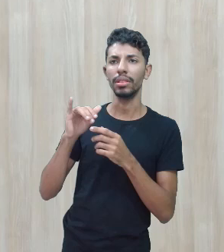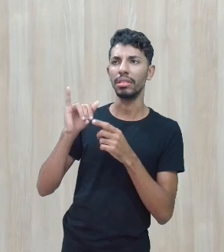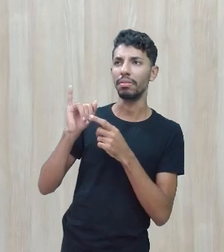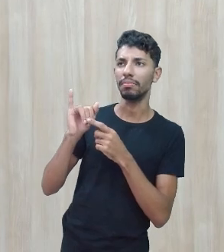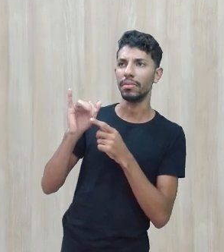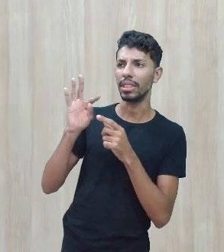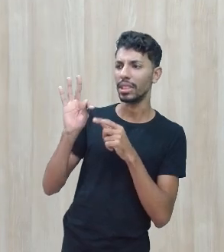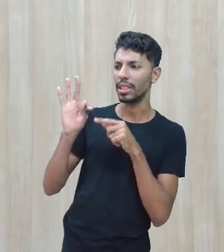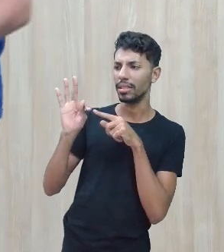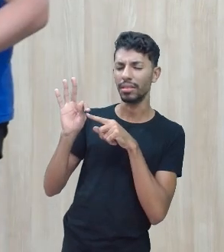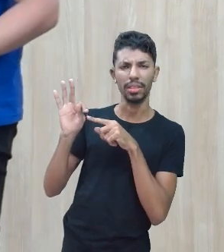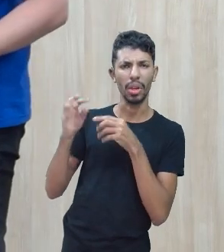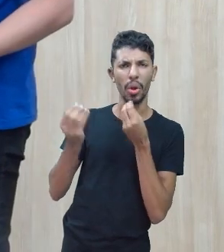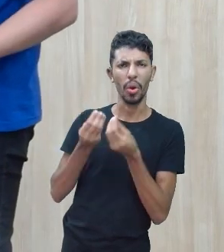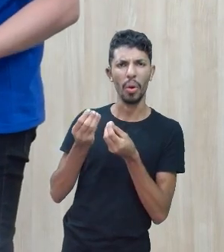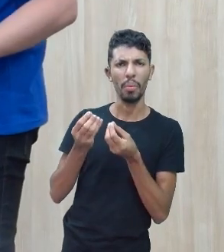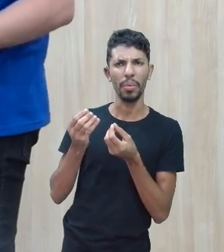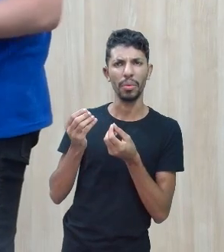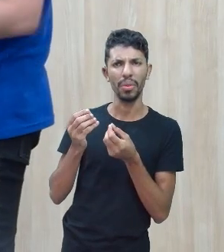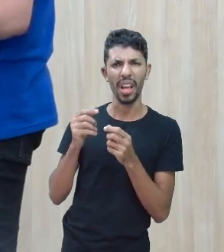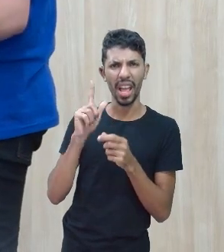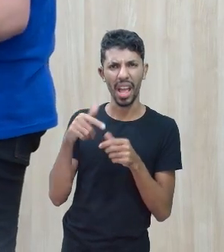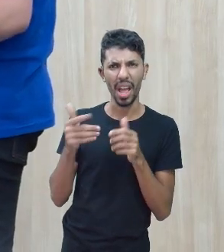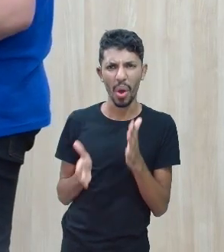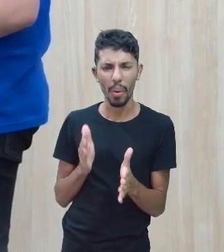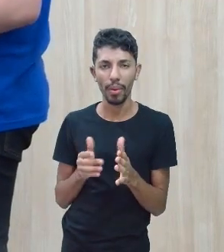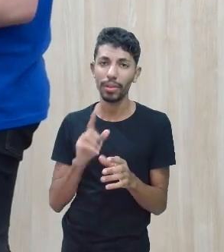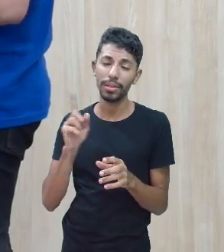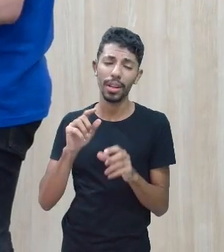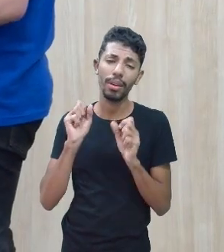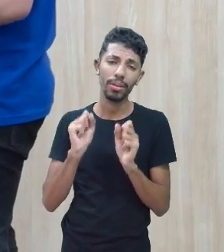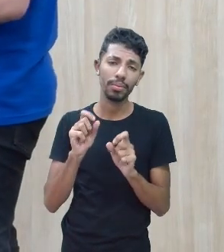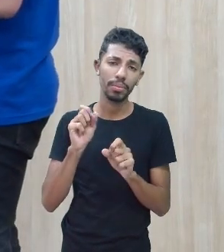repente, a própria impressora, né? Que faz esse trabalho de